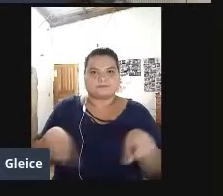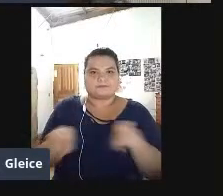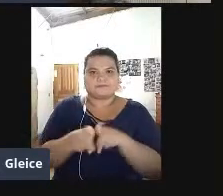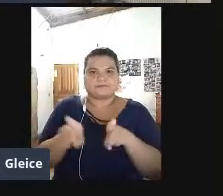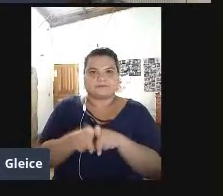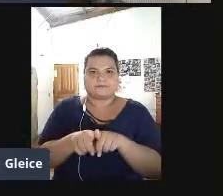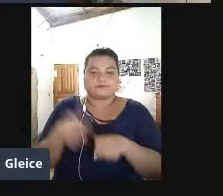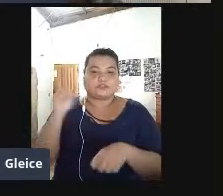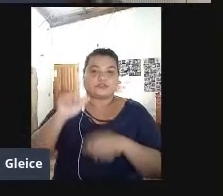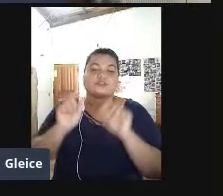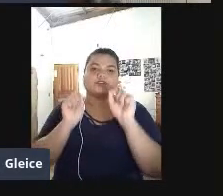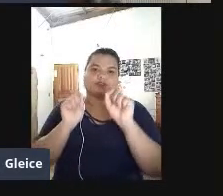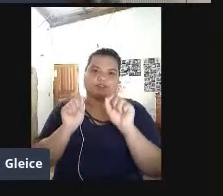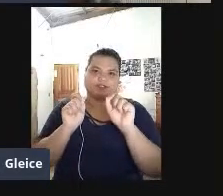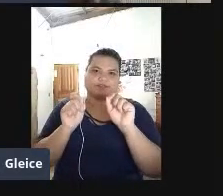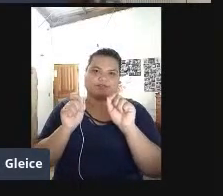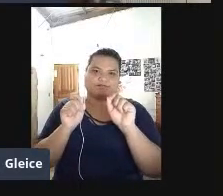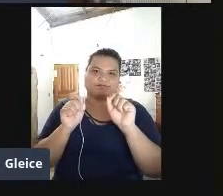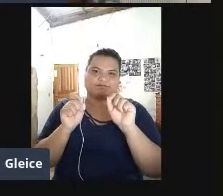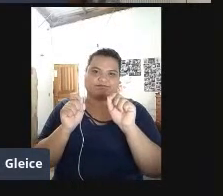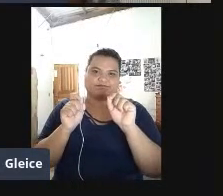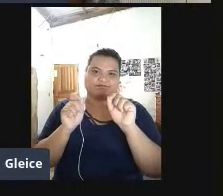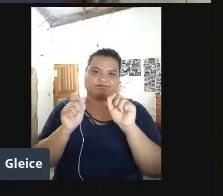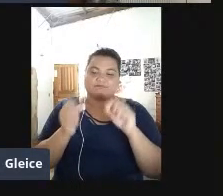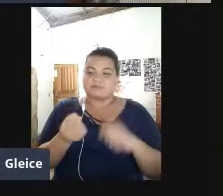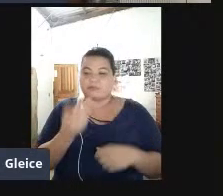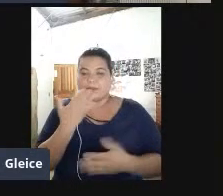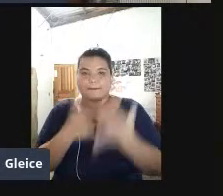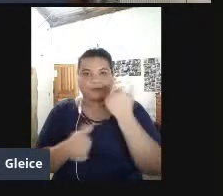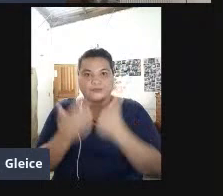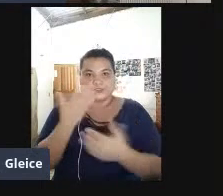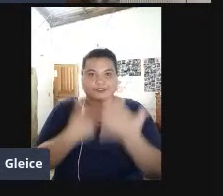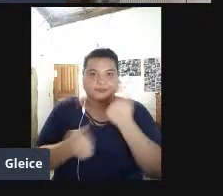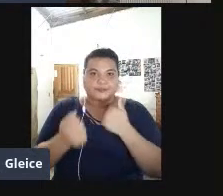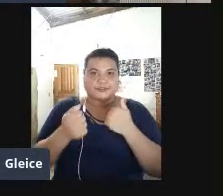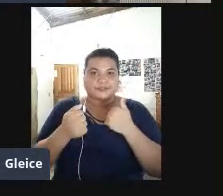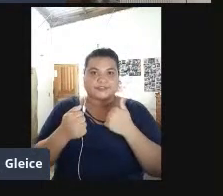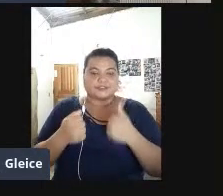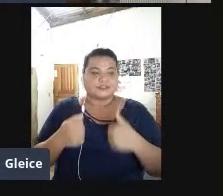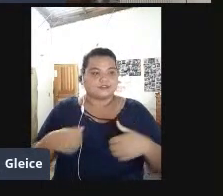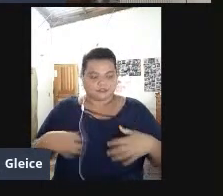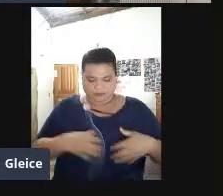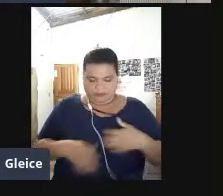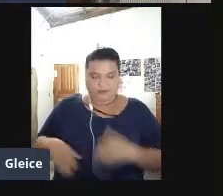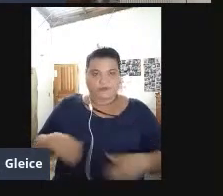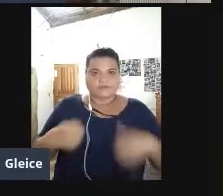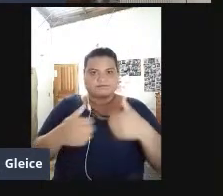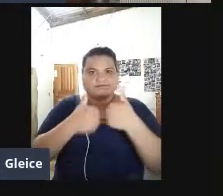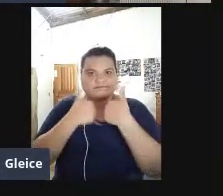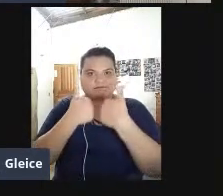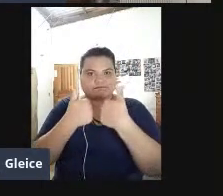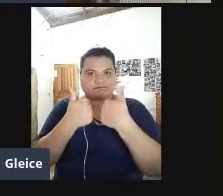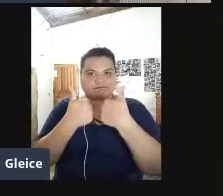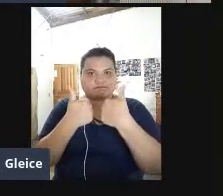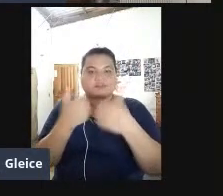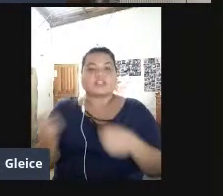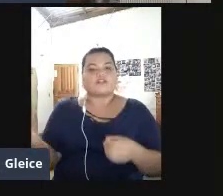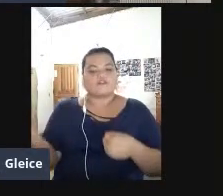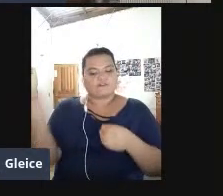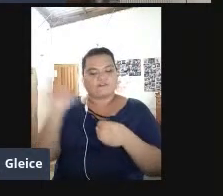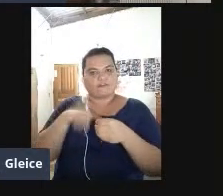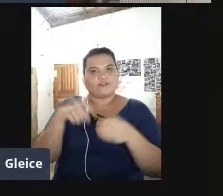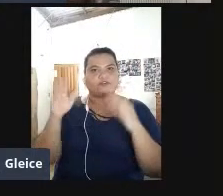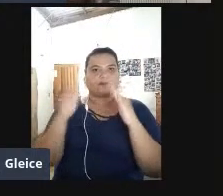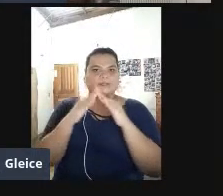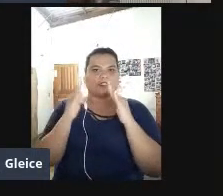e nutrição de enterócitos, né? Permeabilidade intestinal. É você sair para casa com a sensação de missão cumprida.